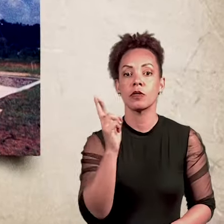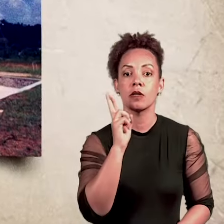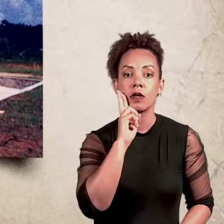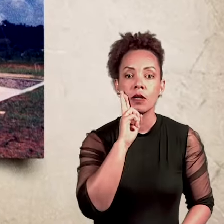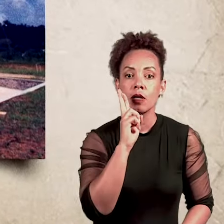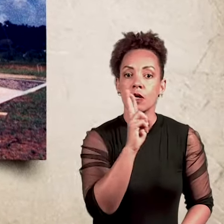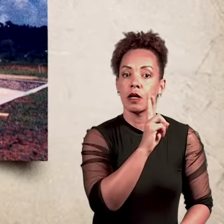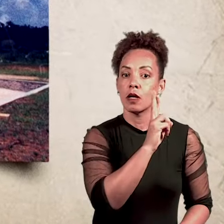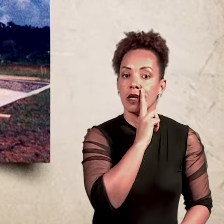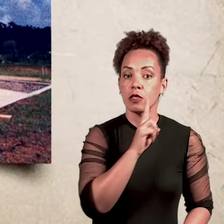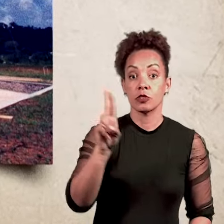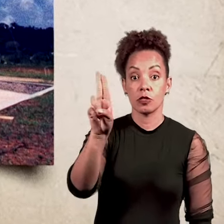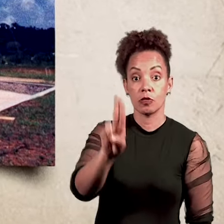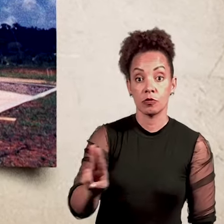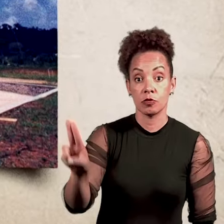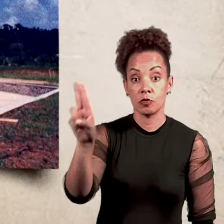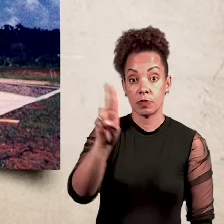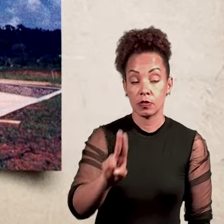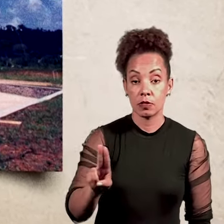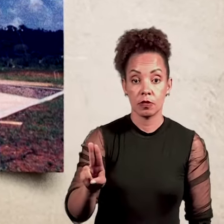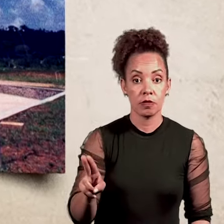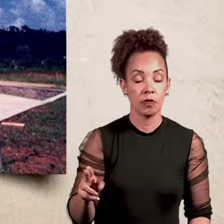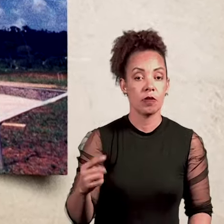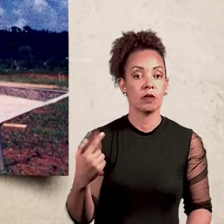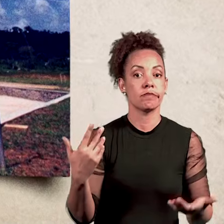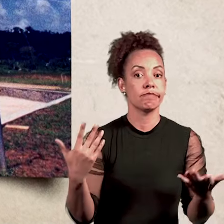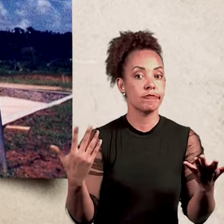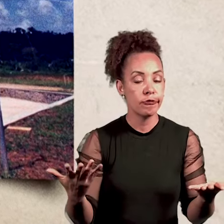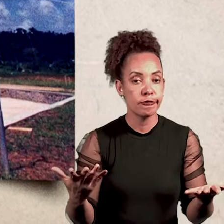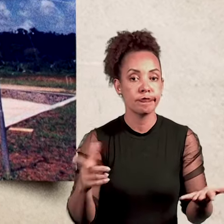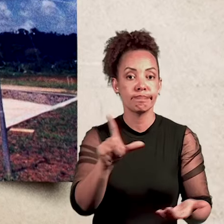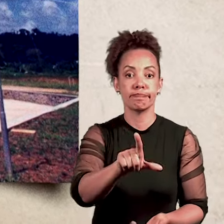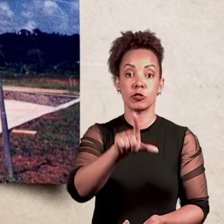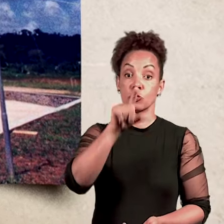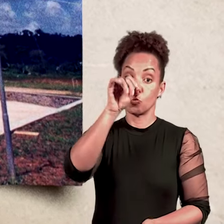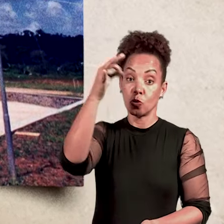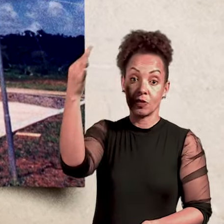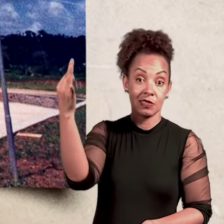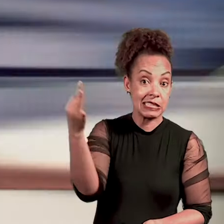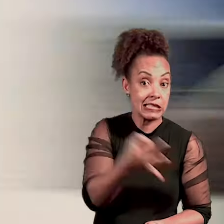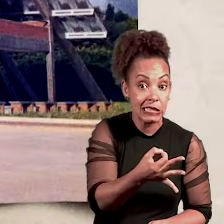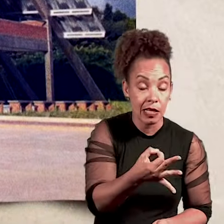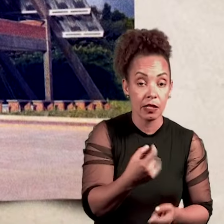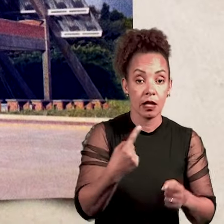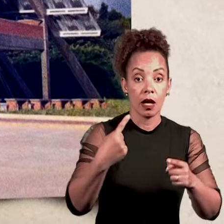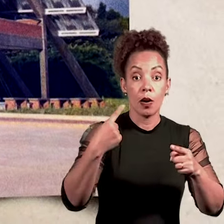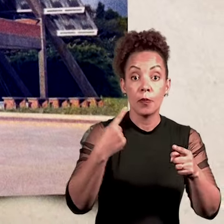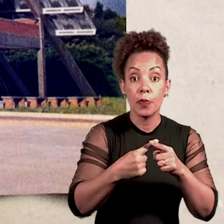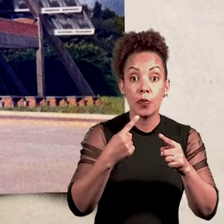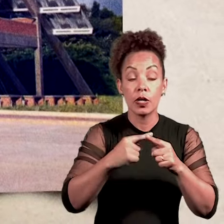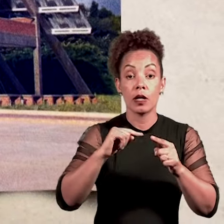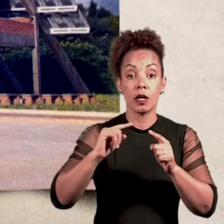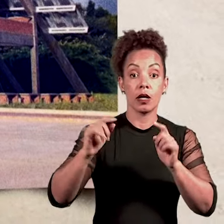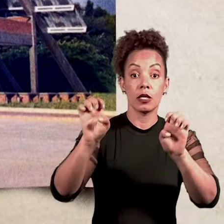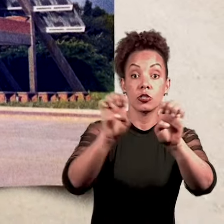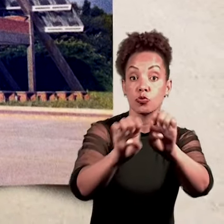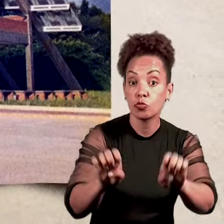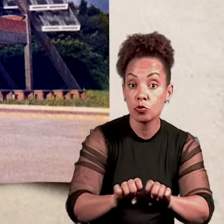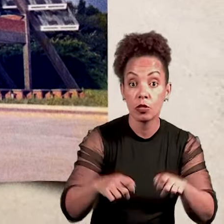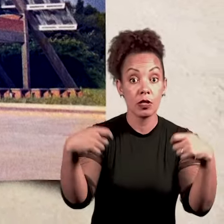físico construído, né? Nós pensamos no restaurante universitário, e isso